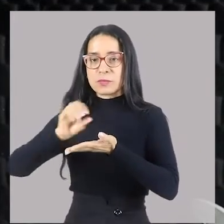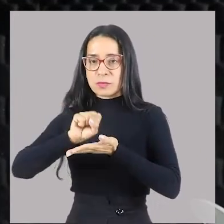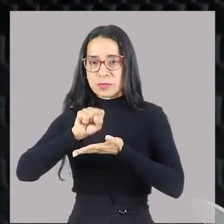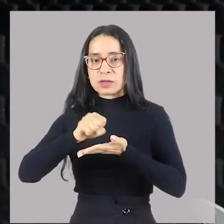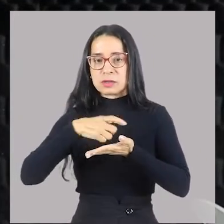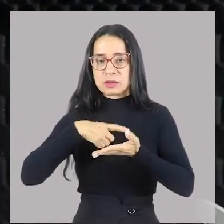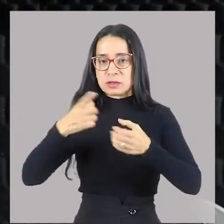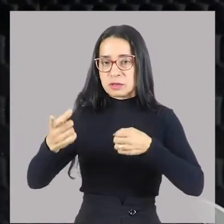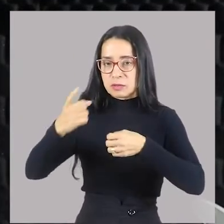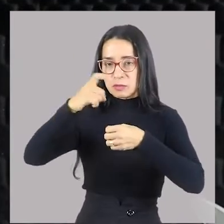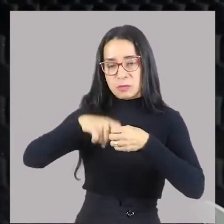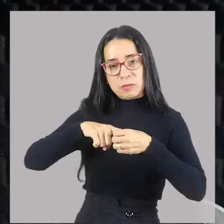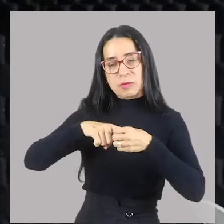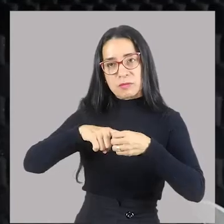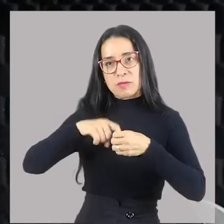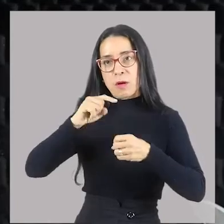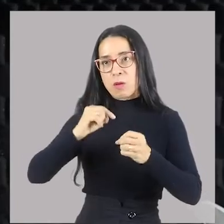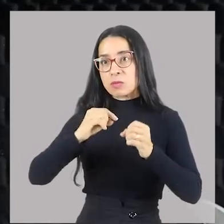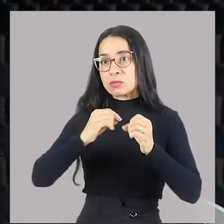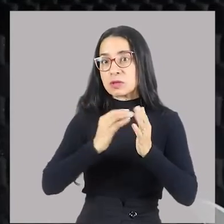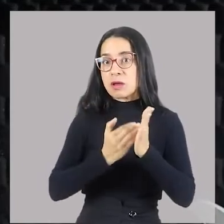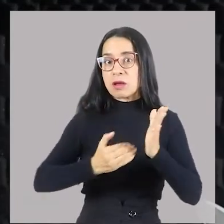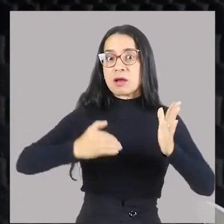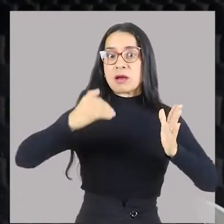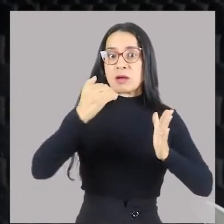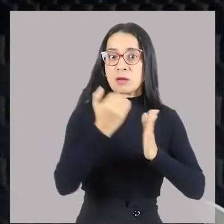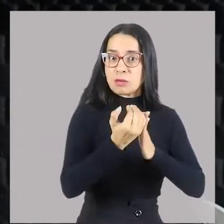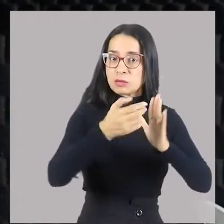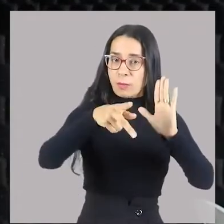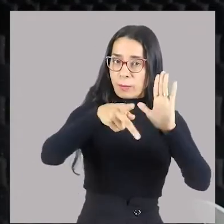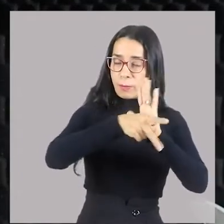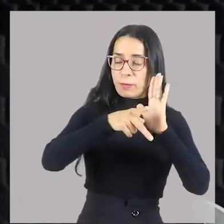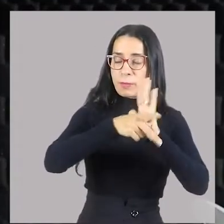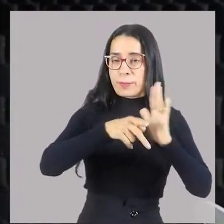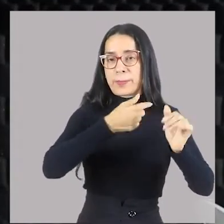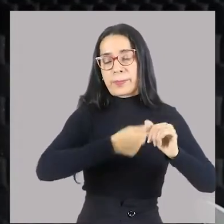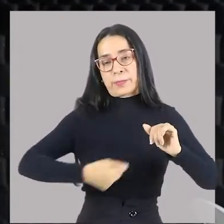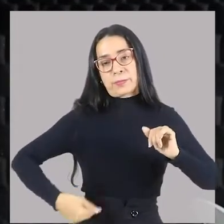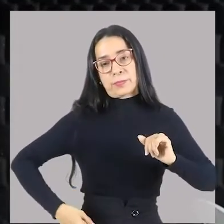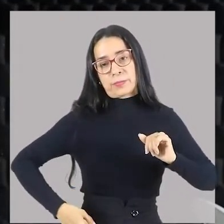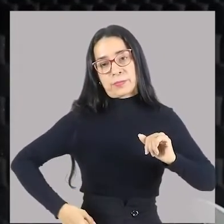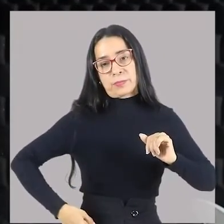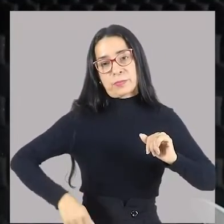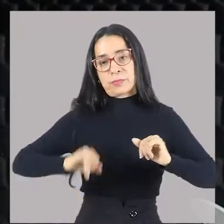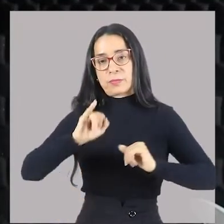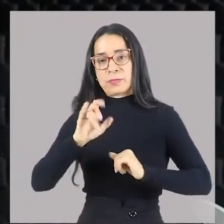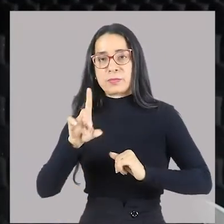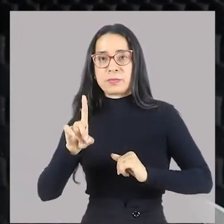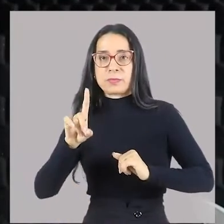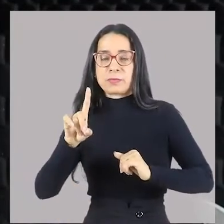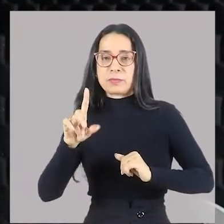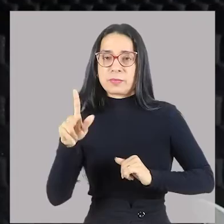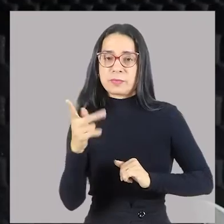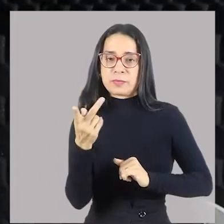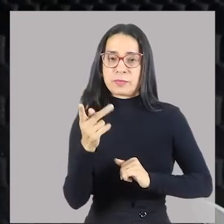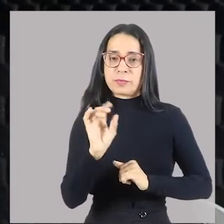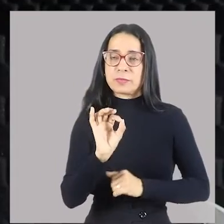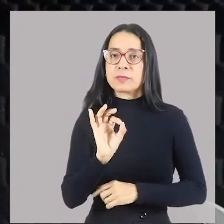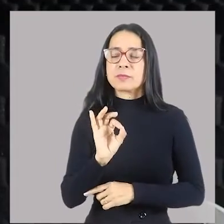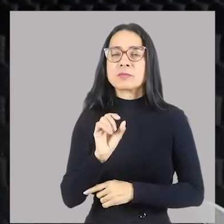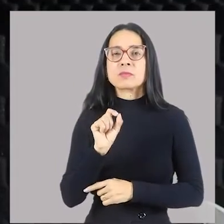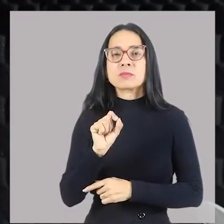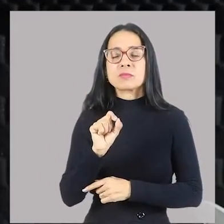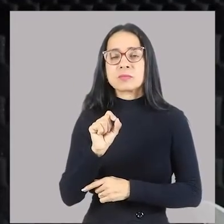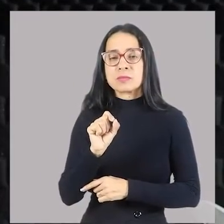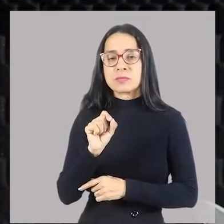um retorno exorbitante para o próprio poder público. Então, nesse caso, o IDH é justamente o